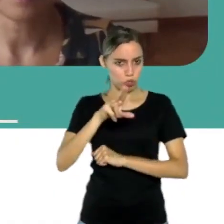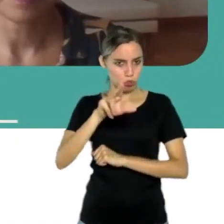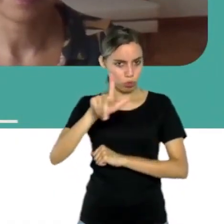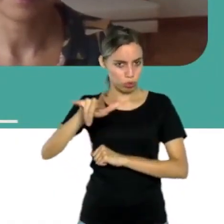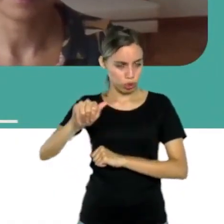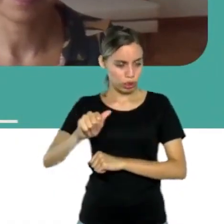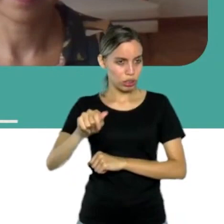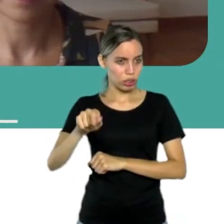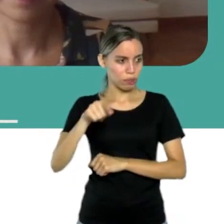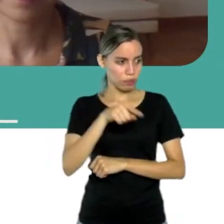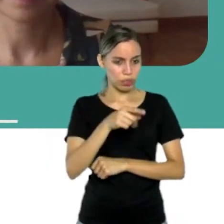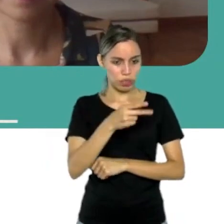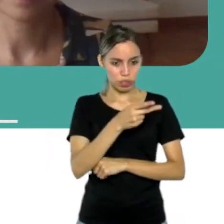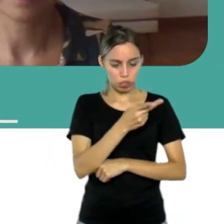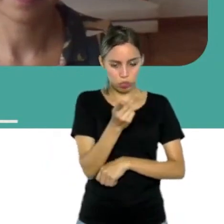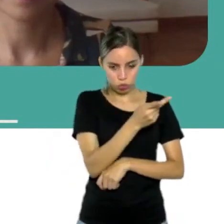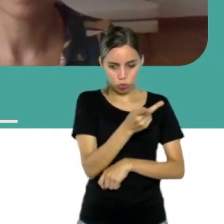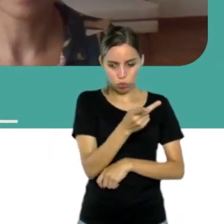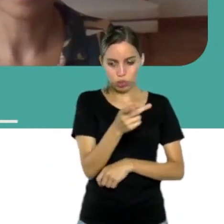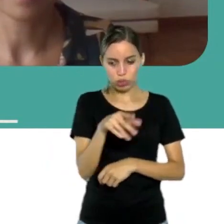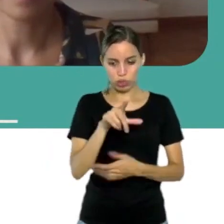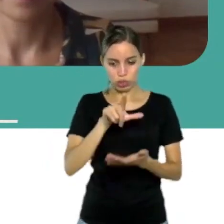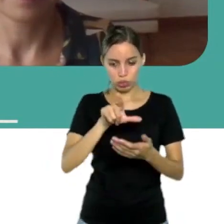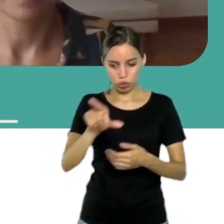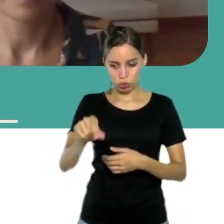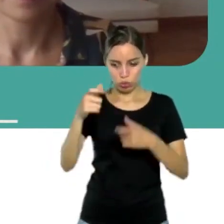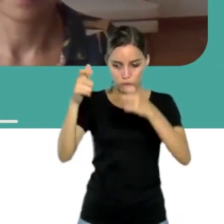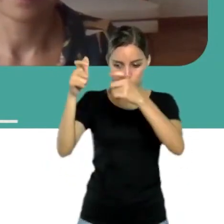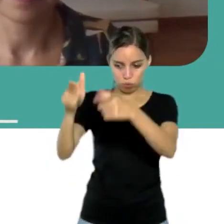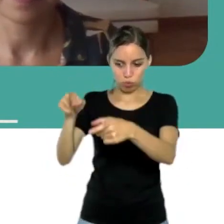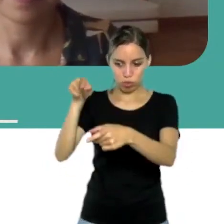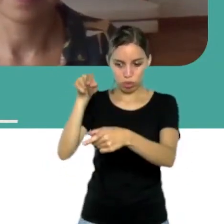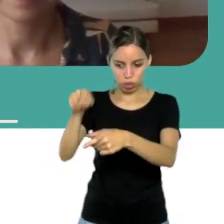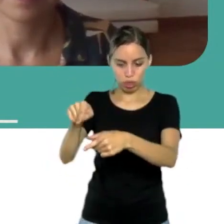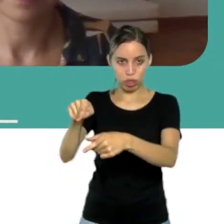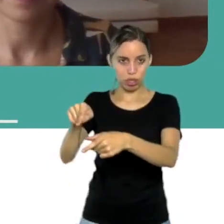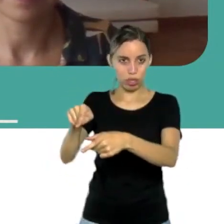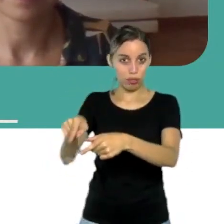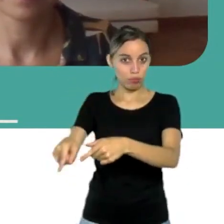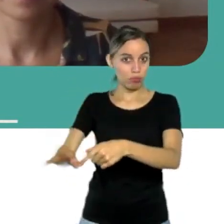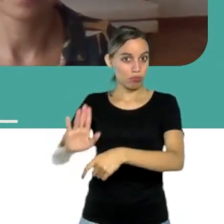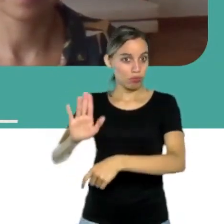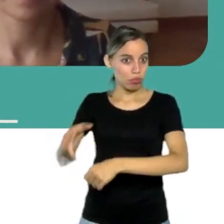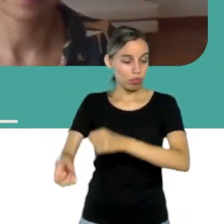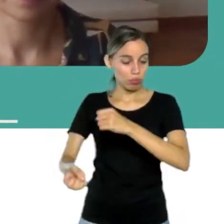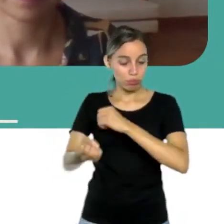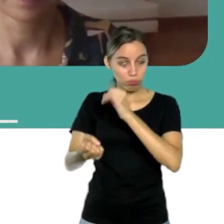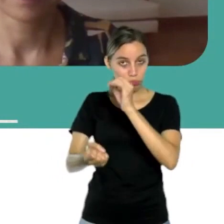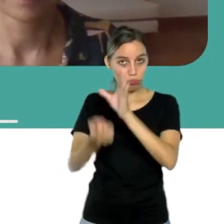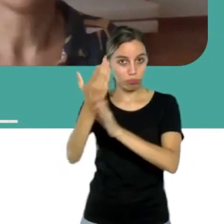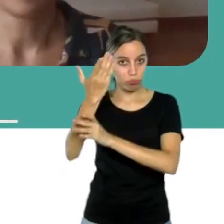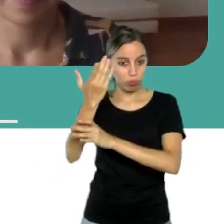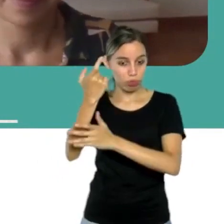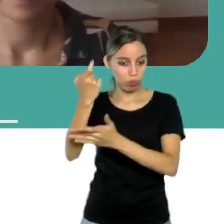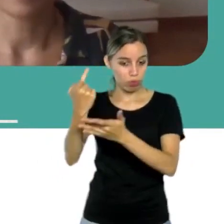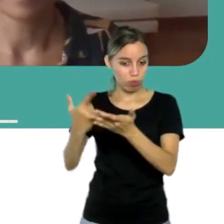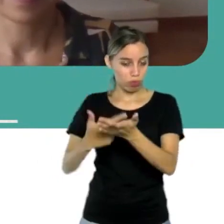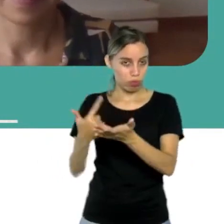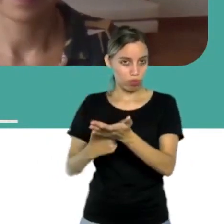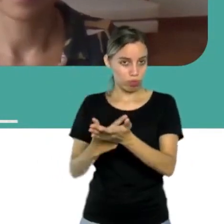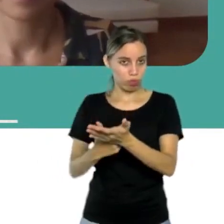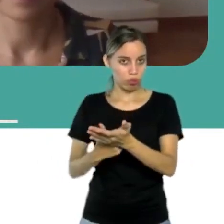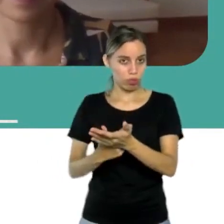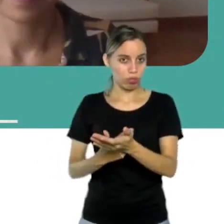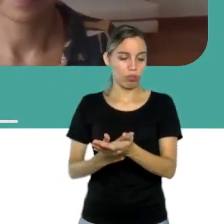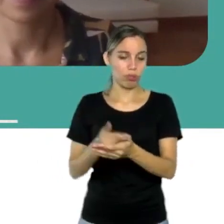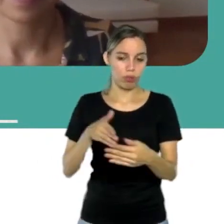né? Você escolheu estar ali e dali veio a inspiração para a curva infinita, né? Você